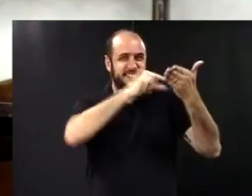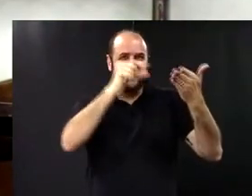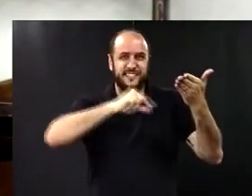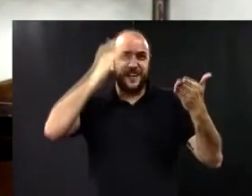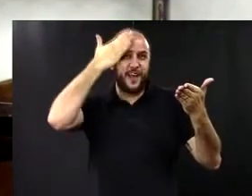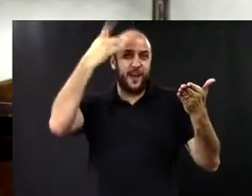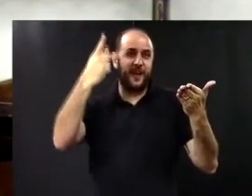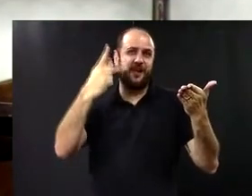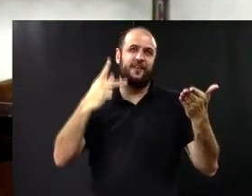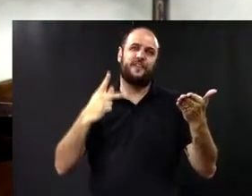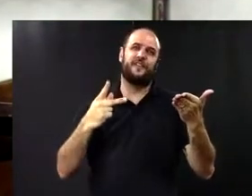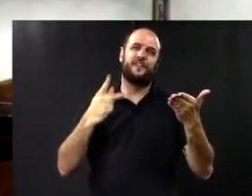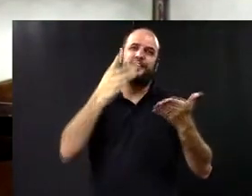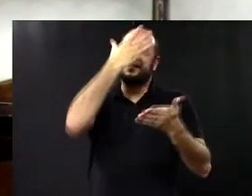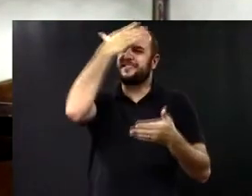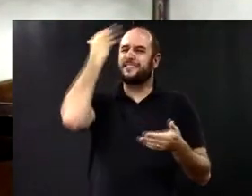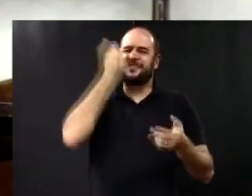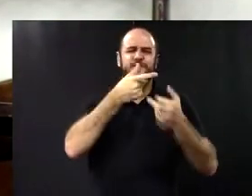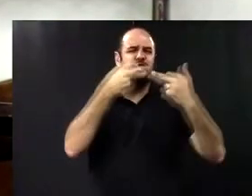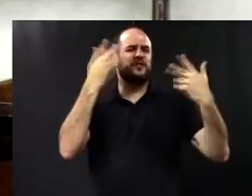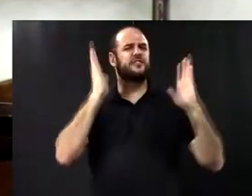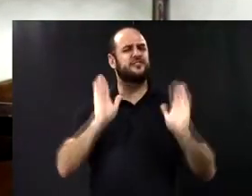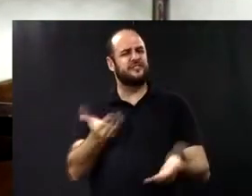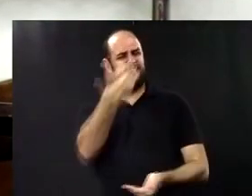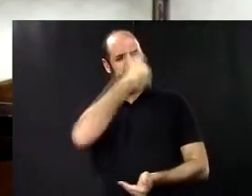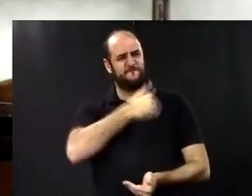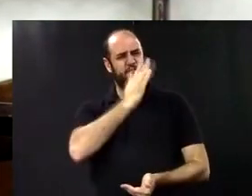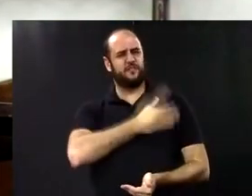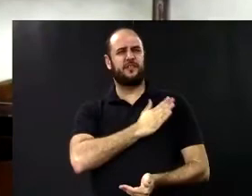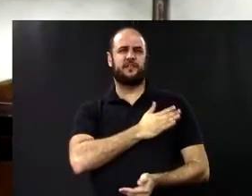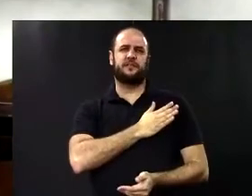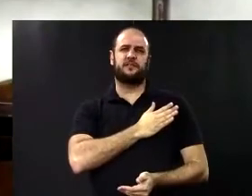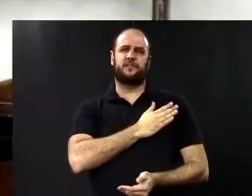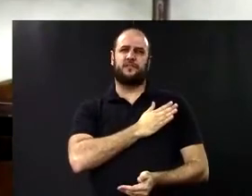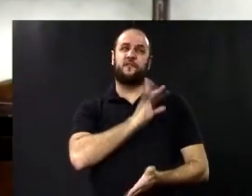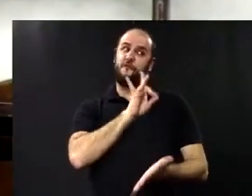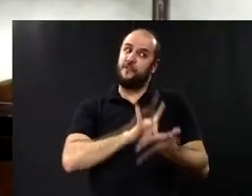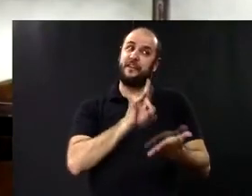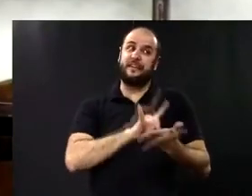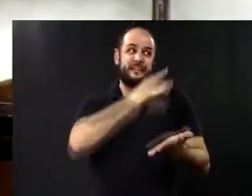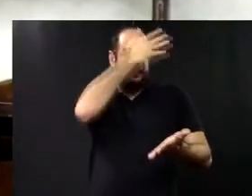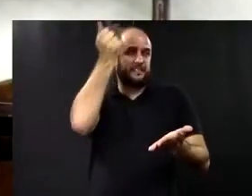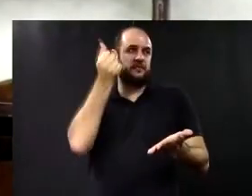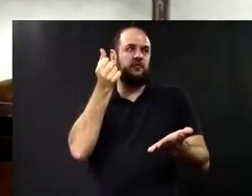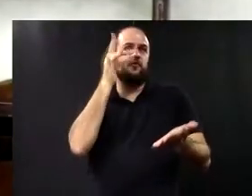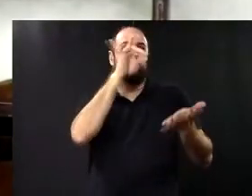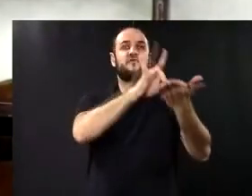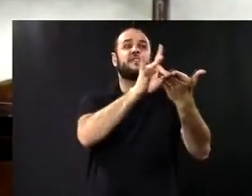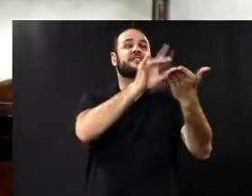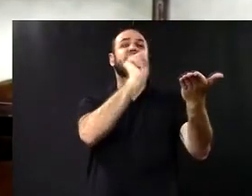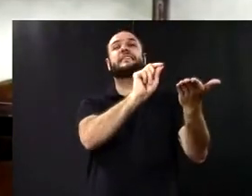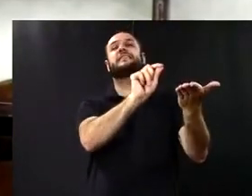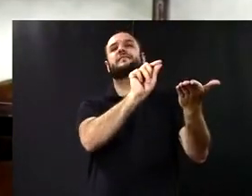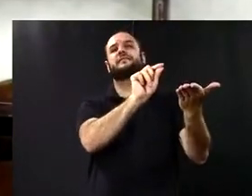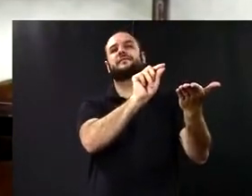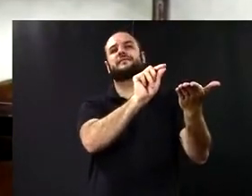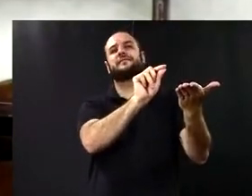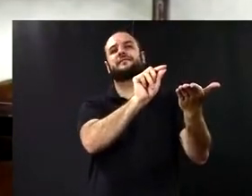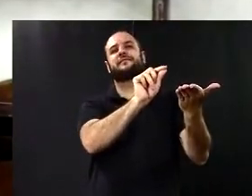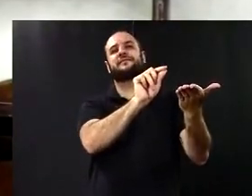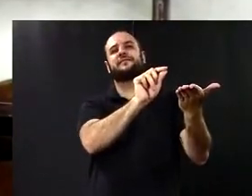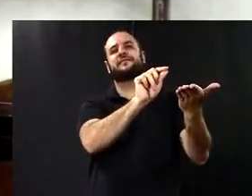eles têm no coração, estão esquecendo dessa verdade. E que verdade é essa? O autor diz: